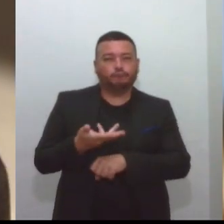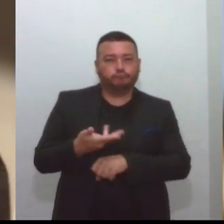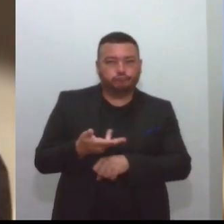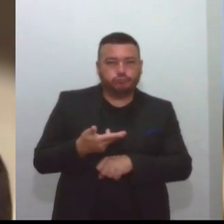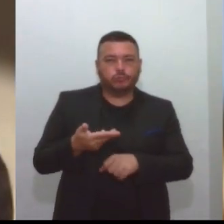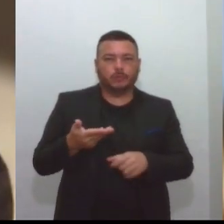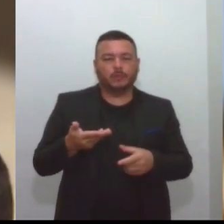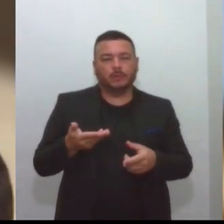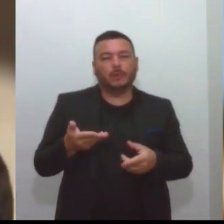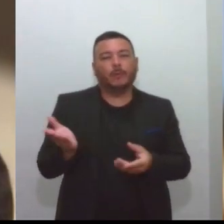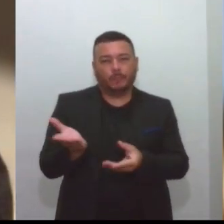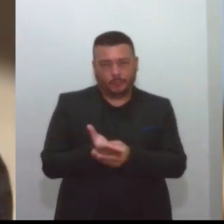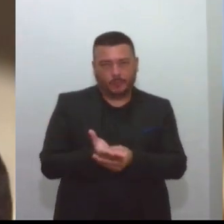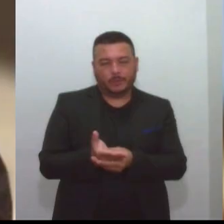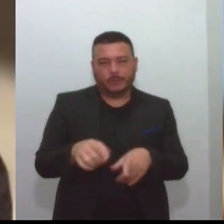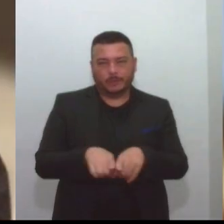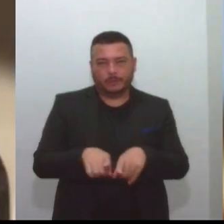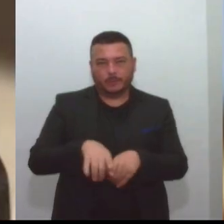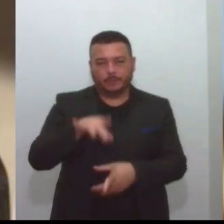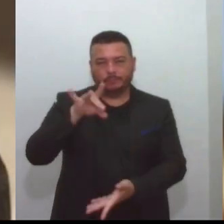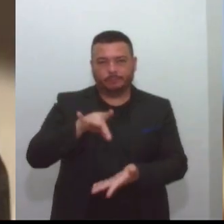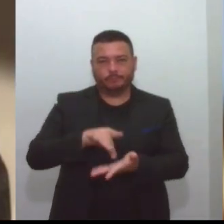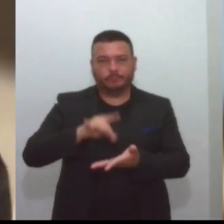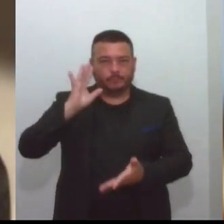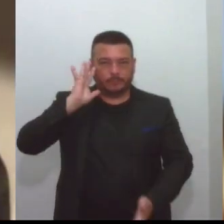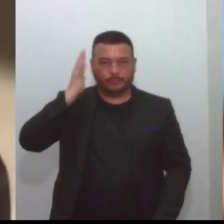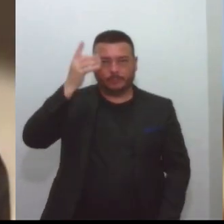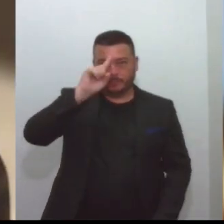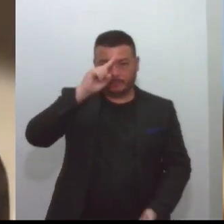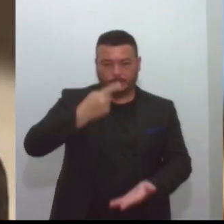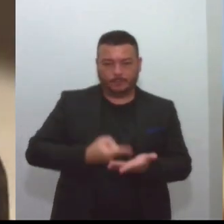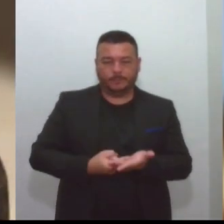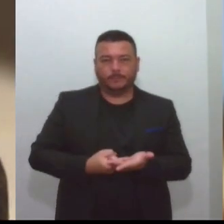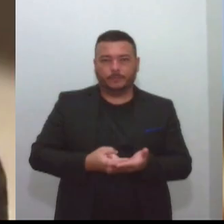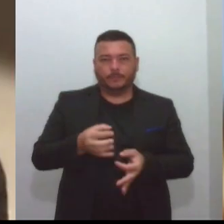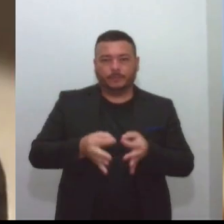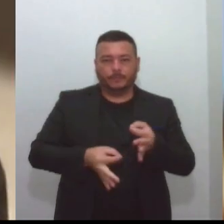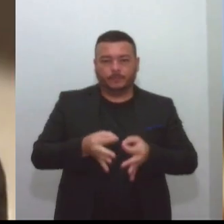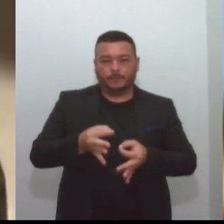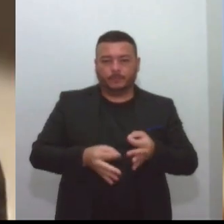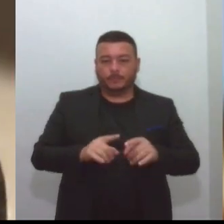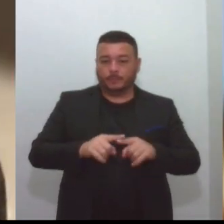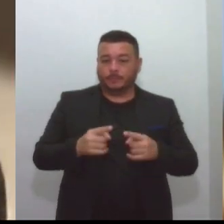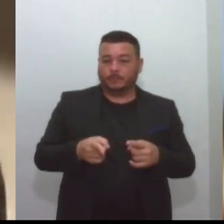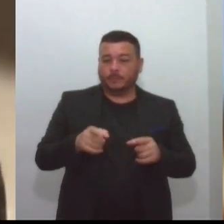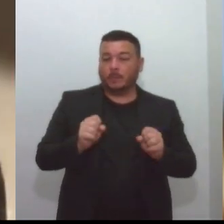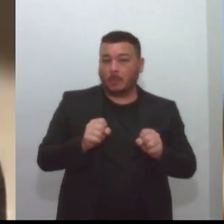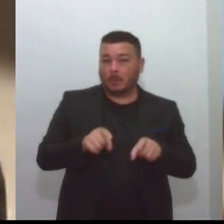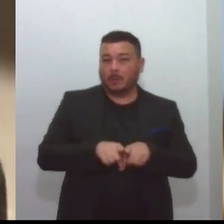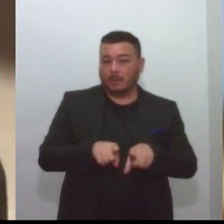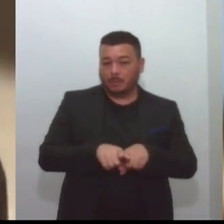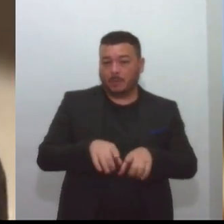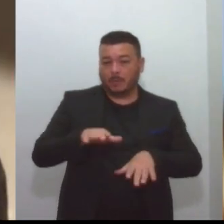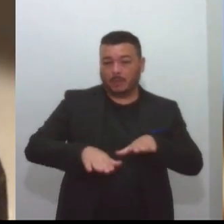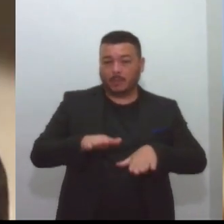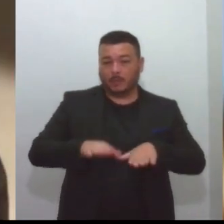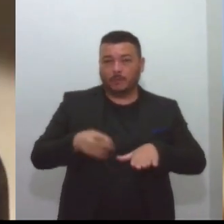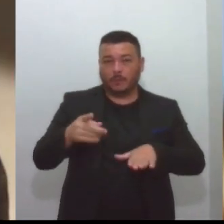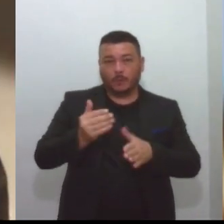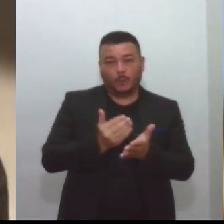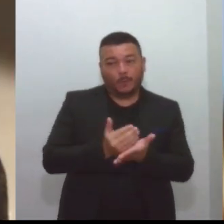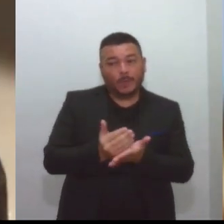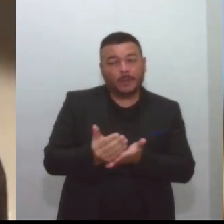a efetividade da decisão judicial, mas o processo pode, inclusive, estar no seu princípio, não